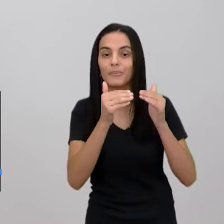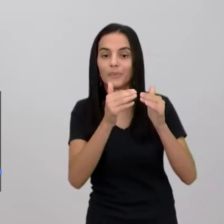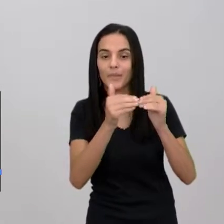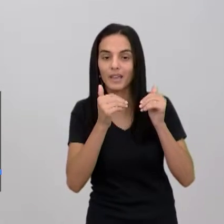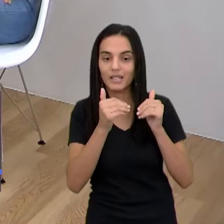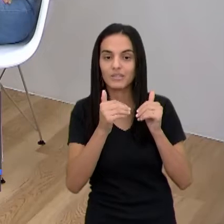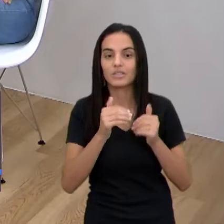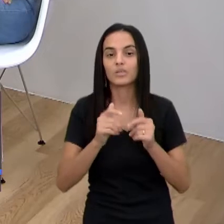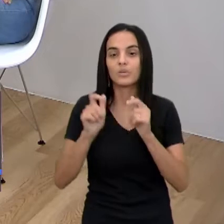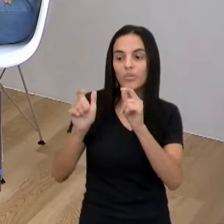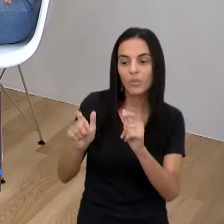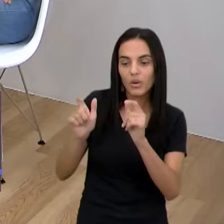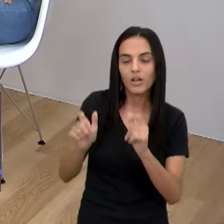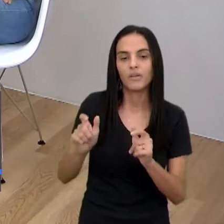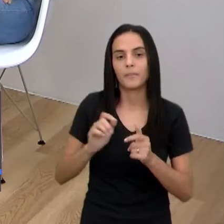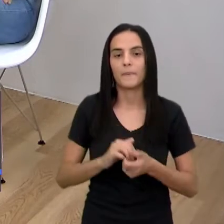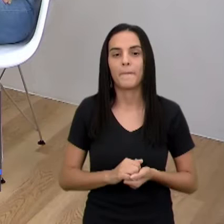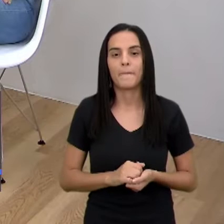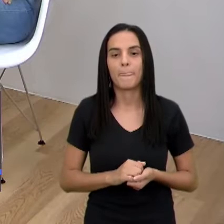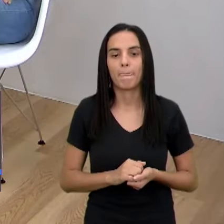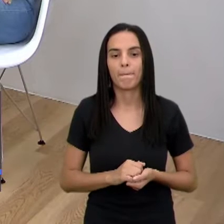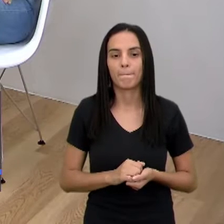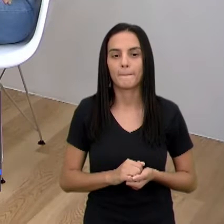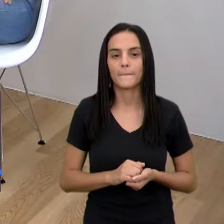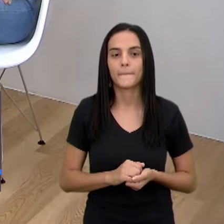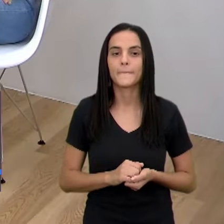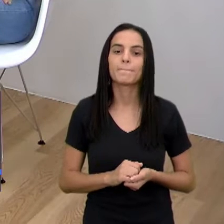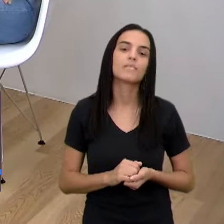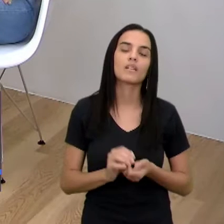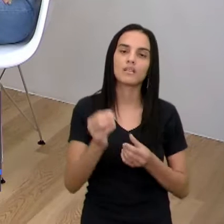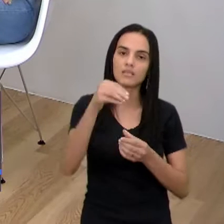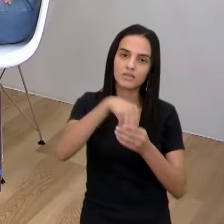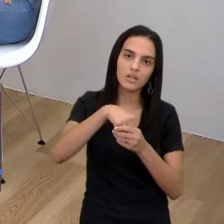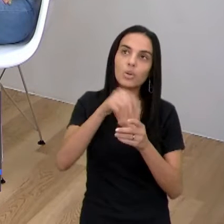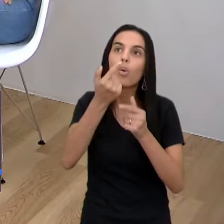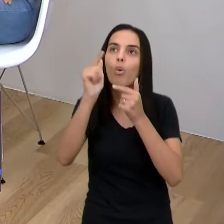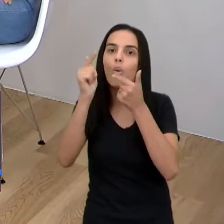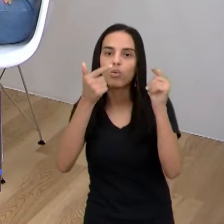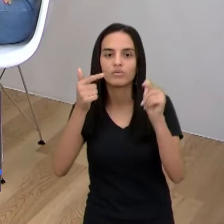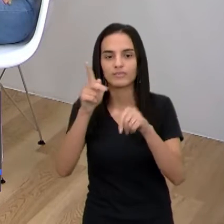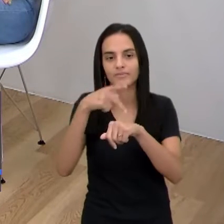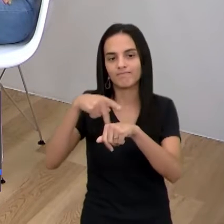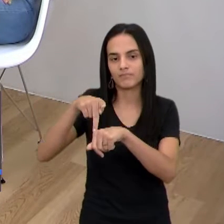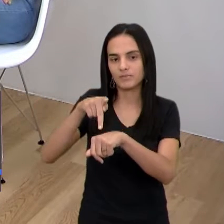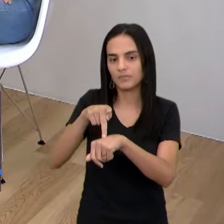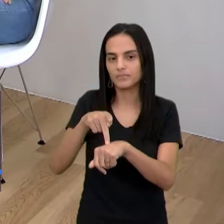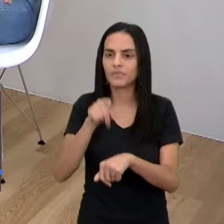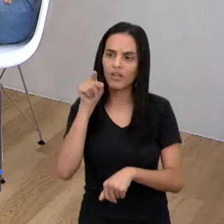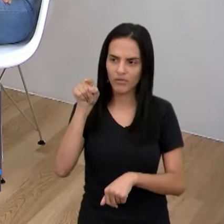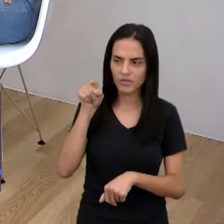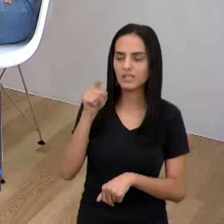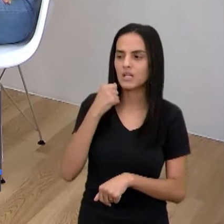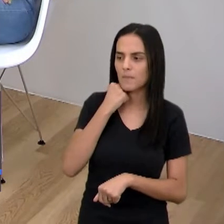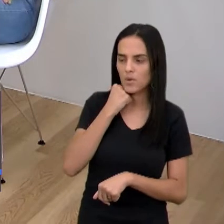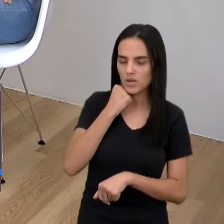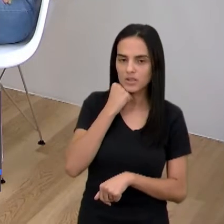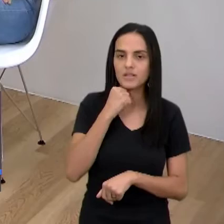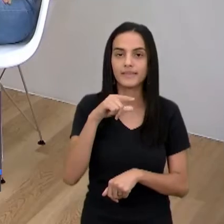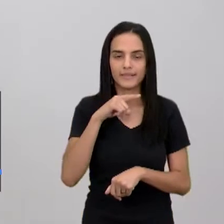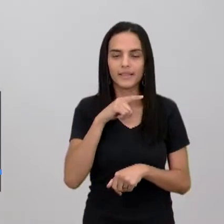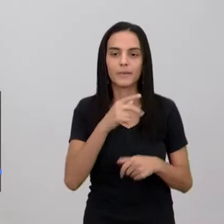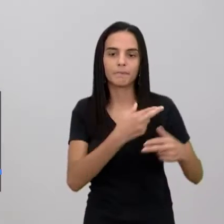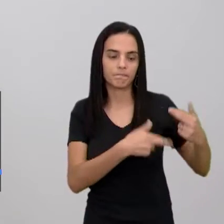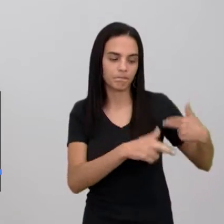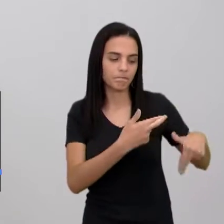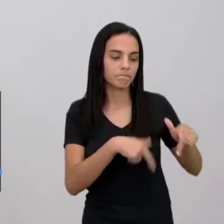vão para outros lugares. Acabam sendo incorporados em outros países. Você que é de biologia tem uma relação